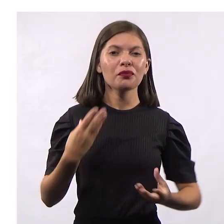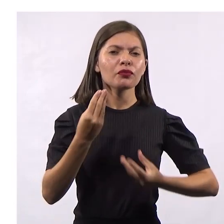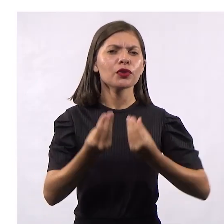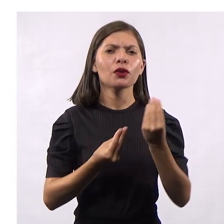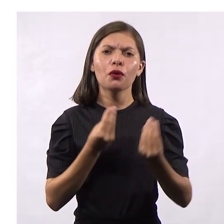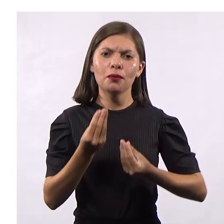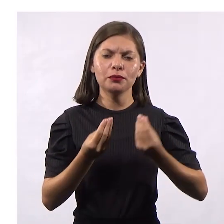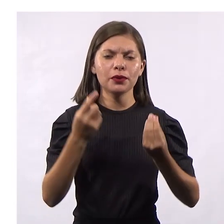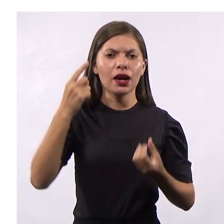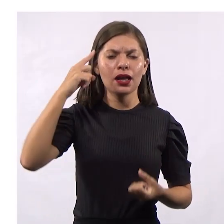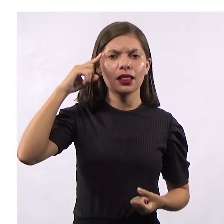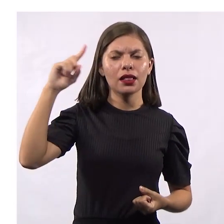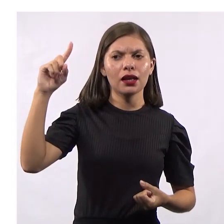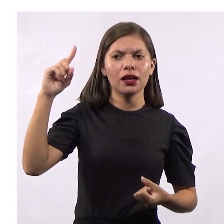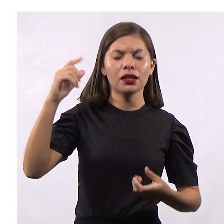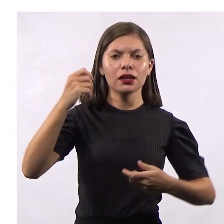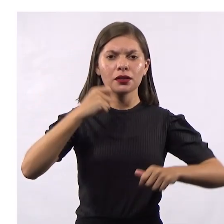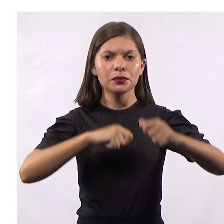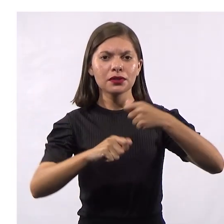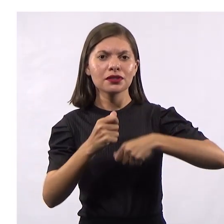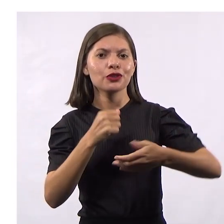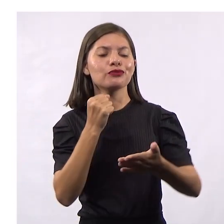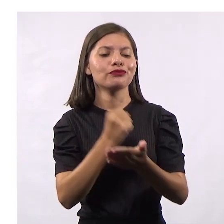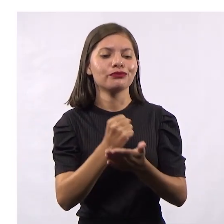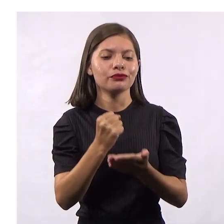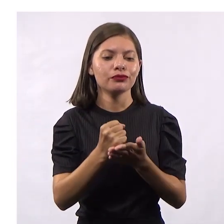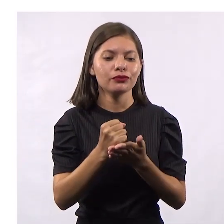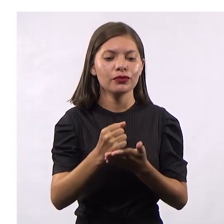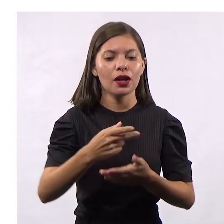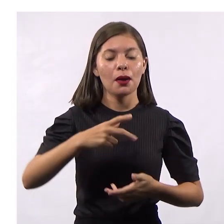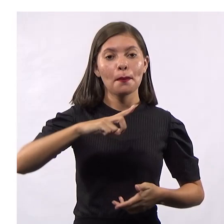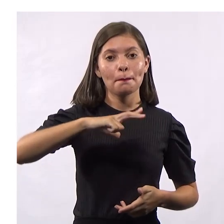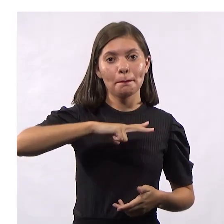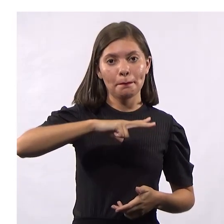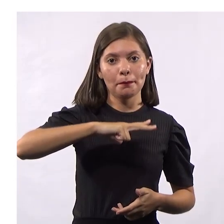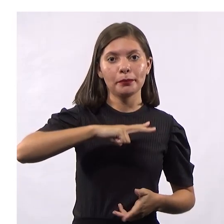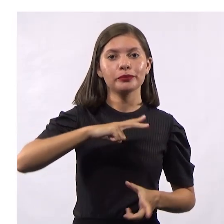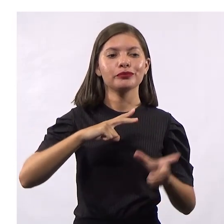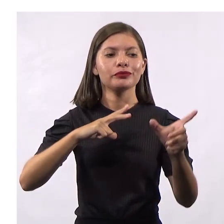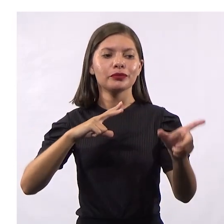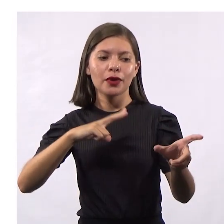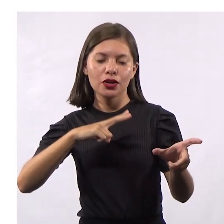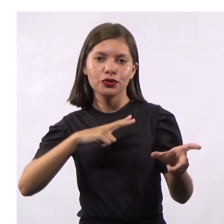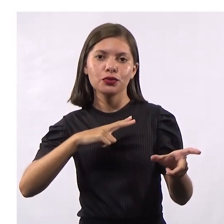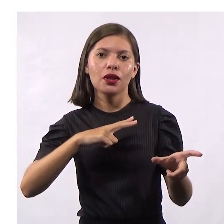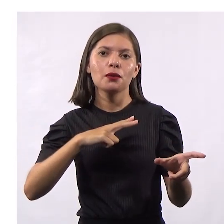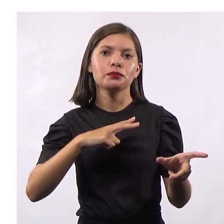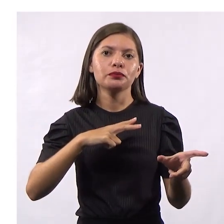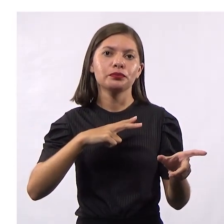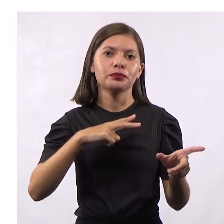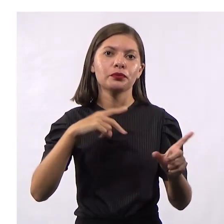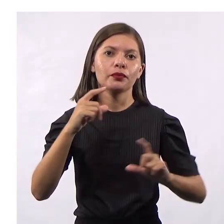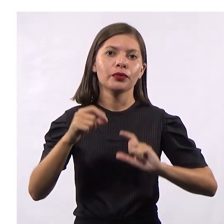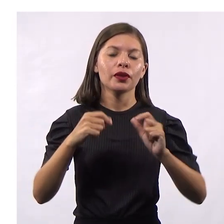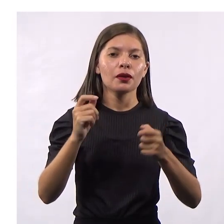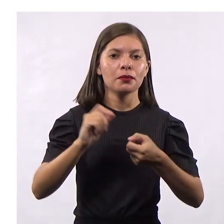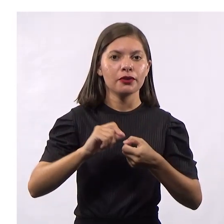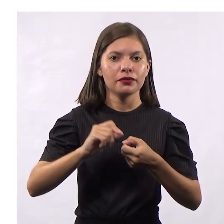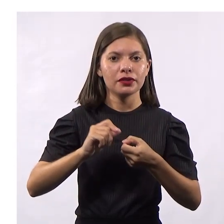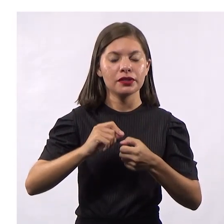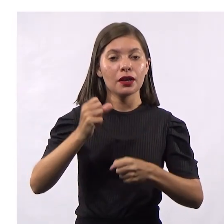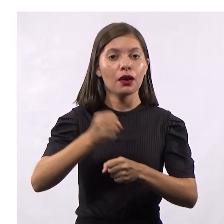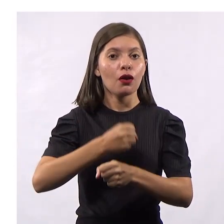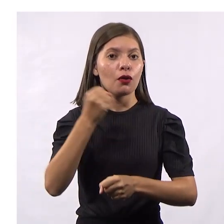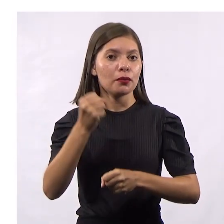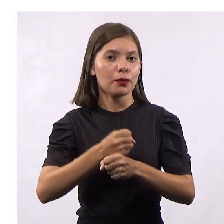aquela ideia mesmo da administração pública ter que contratar um particular para executar uma obra, E aí, qual que é